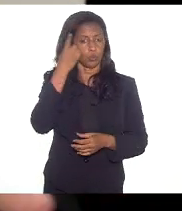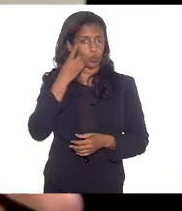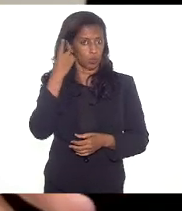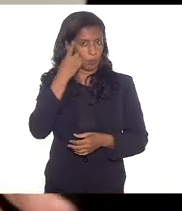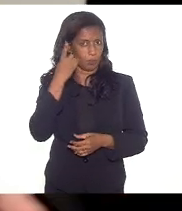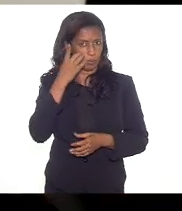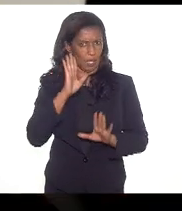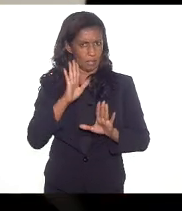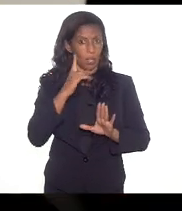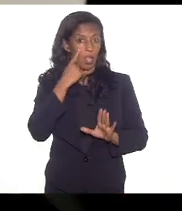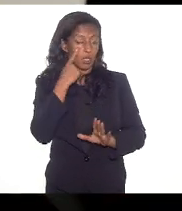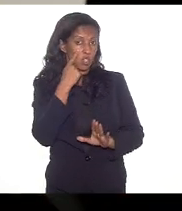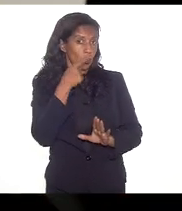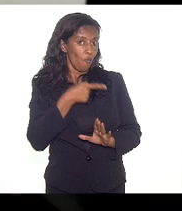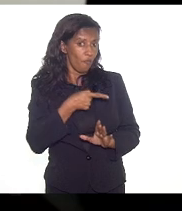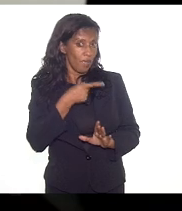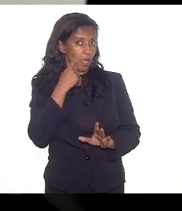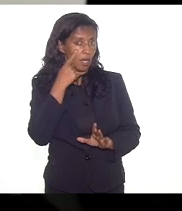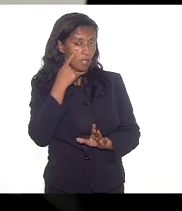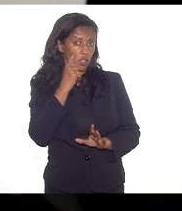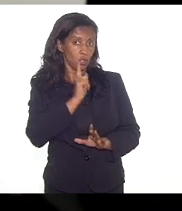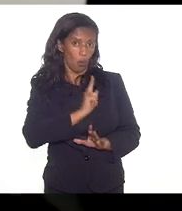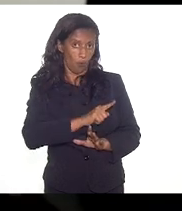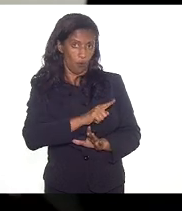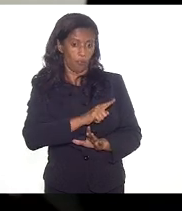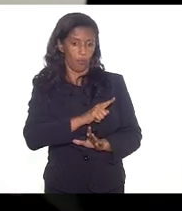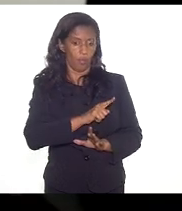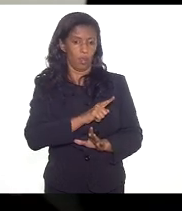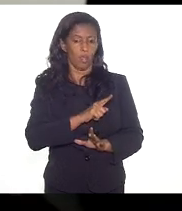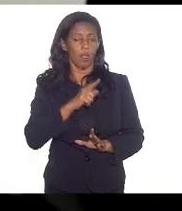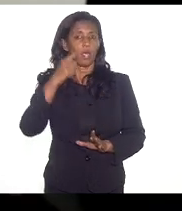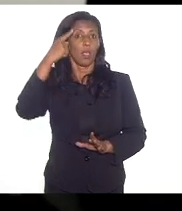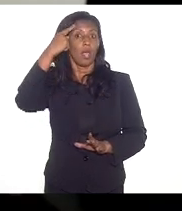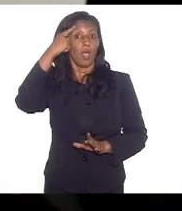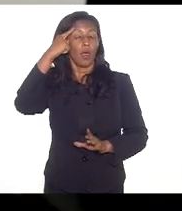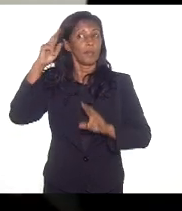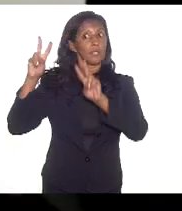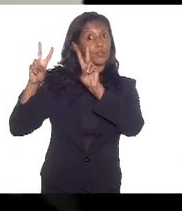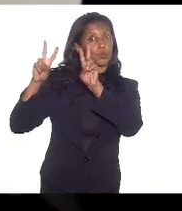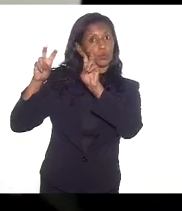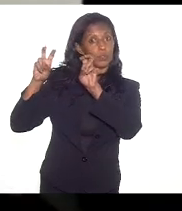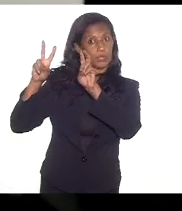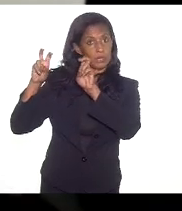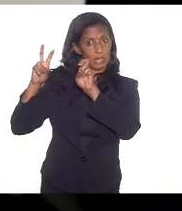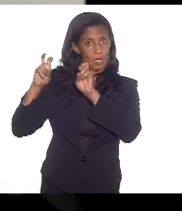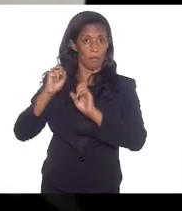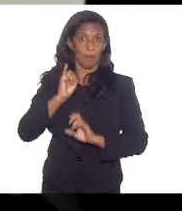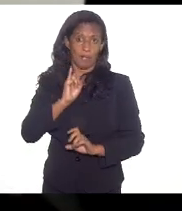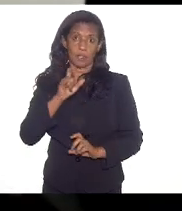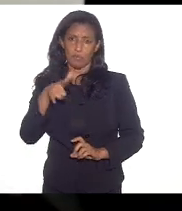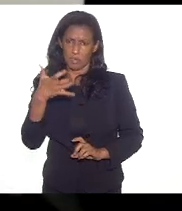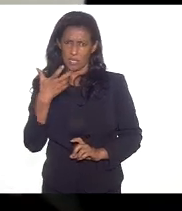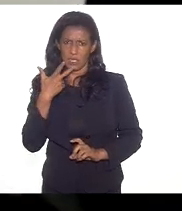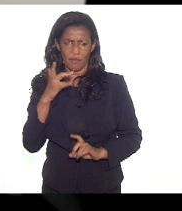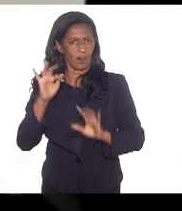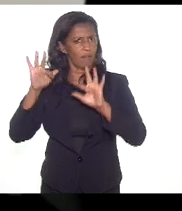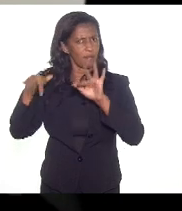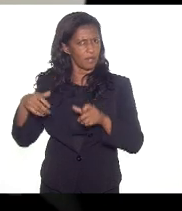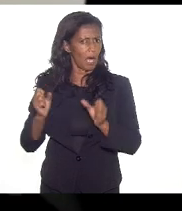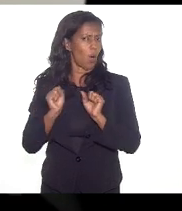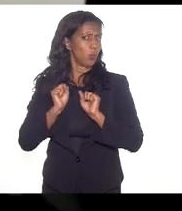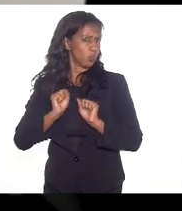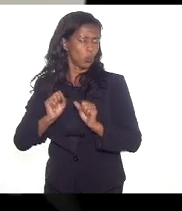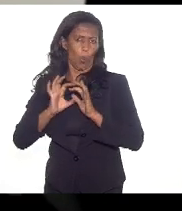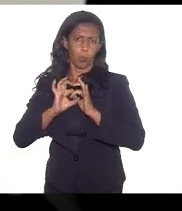e aí voltamos a falar. Mas manda, obrigada, por favor. Senhor presidente. Porque eu pensei que fosse sobre o tema. Se Vossa Excelência quiser falar ao final, é que nós estamos votando